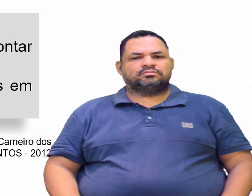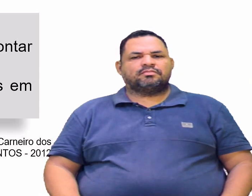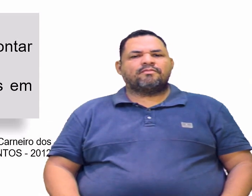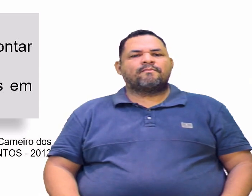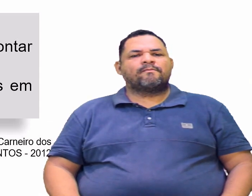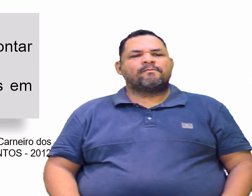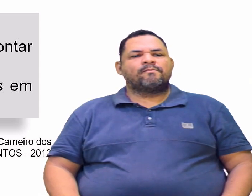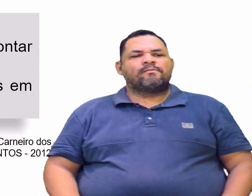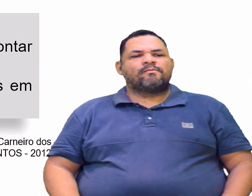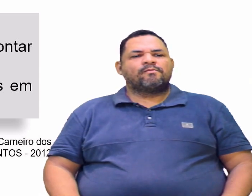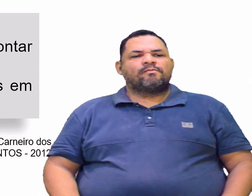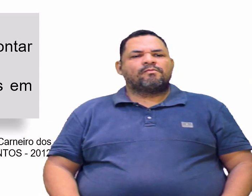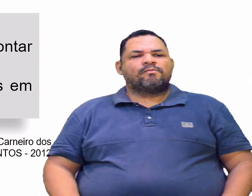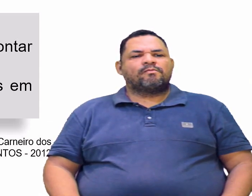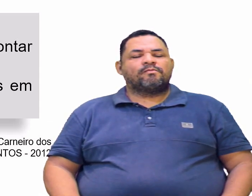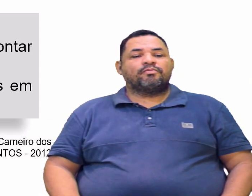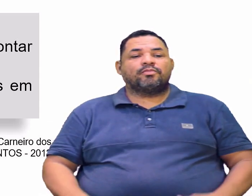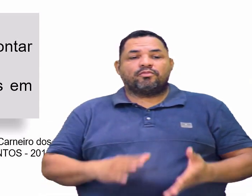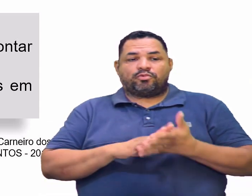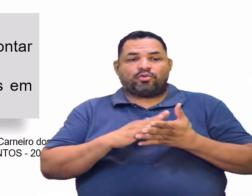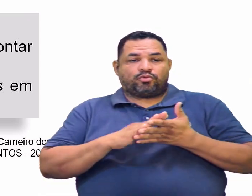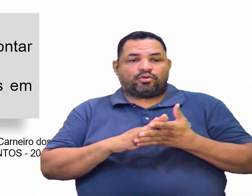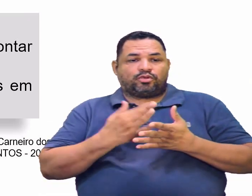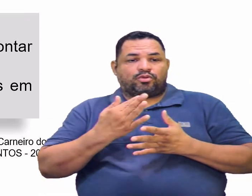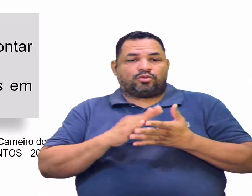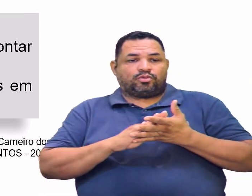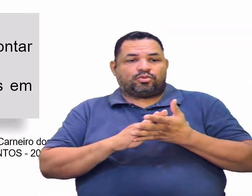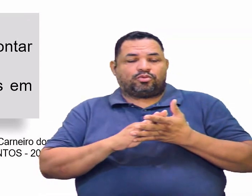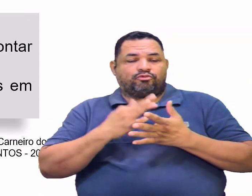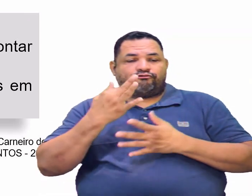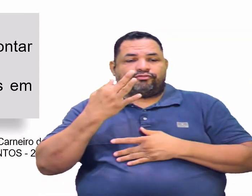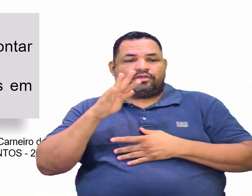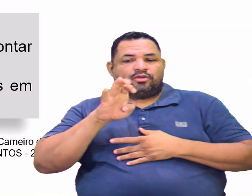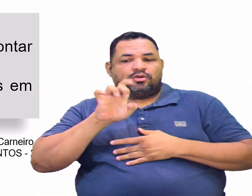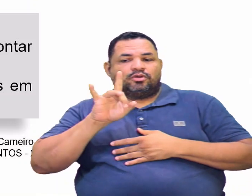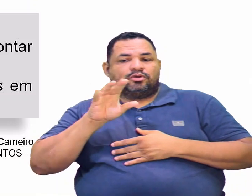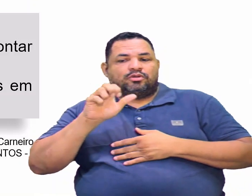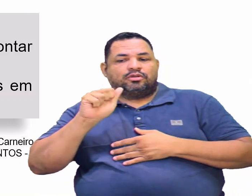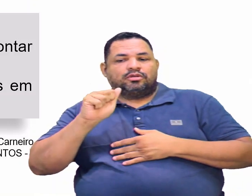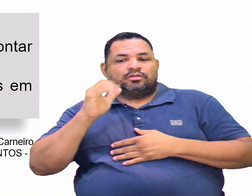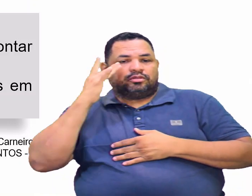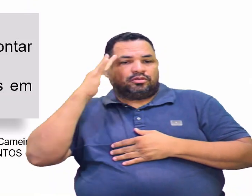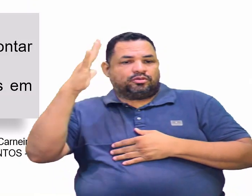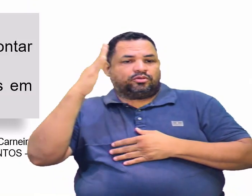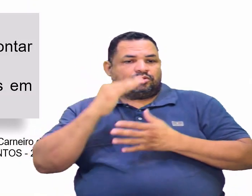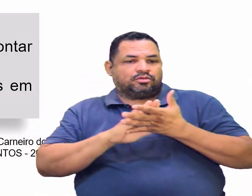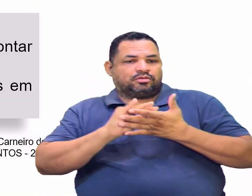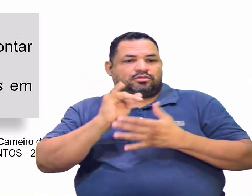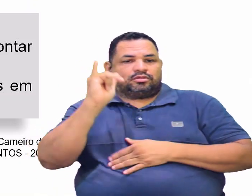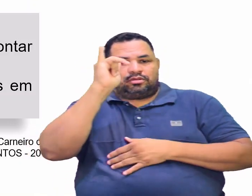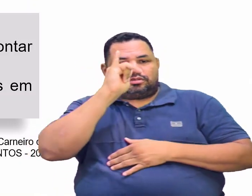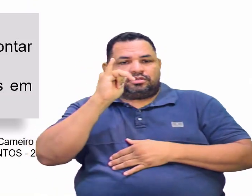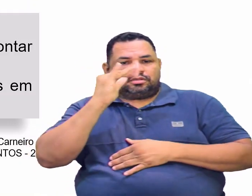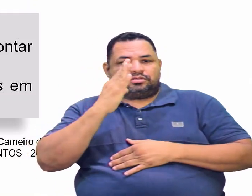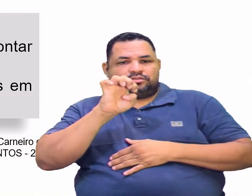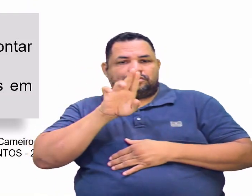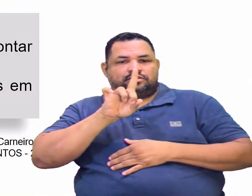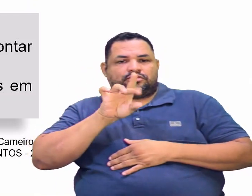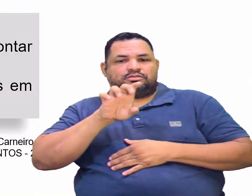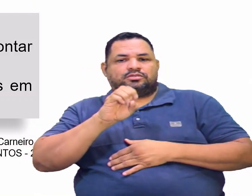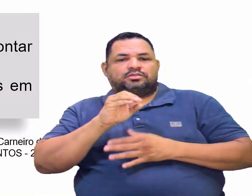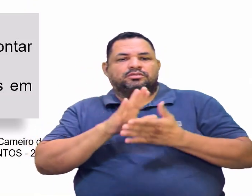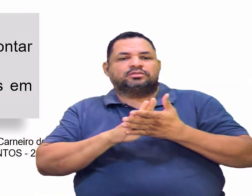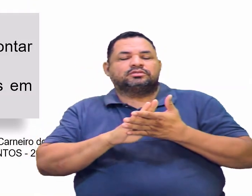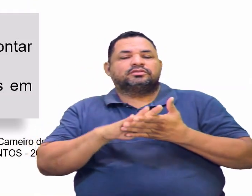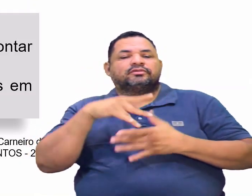particulares. Foi o teórico italiano Ricciotto Canuto que chamou o cinema de sétima arte